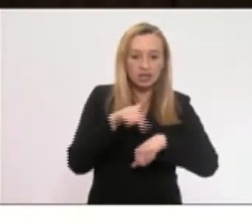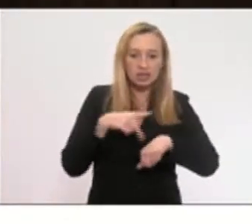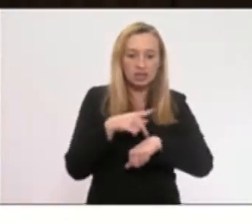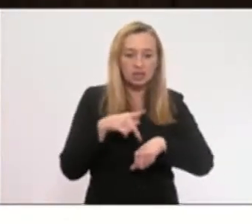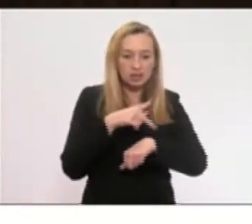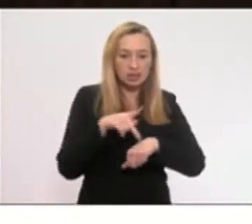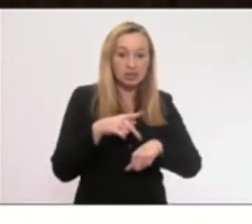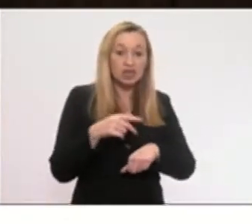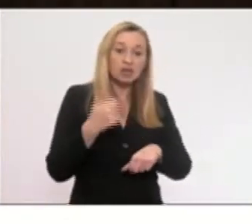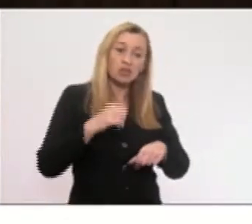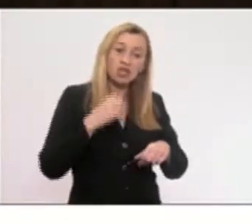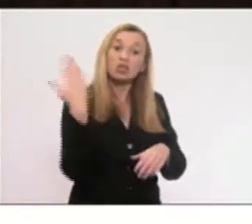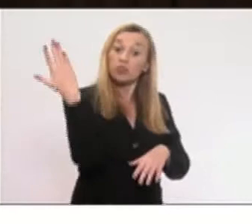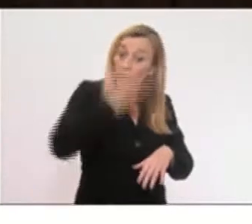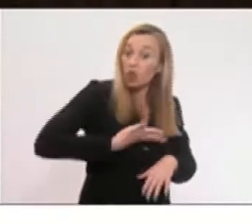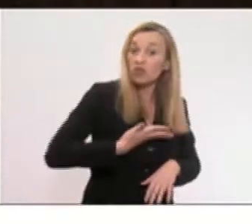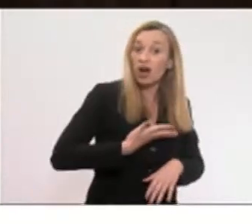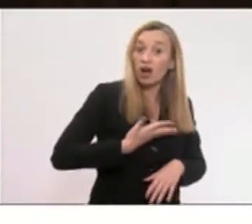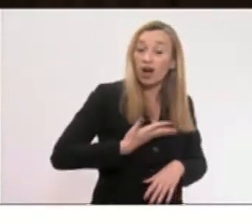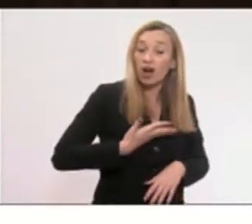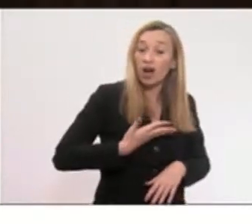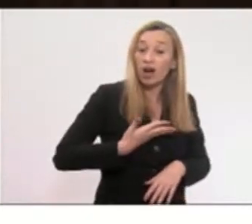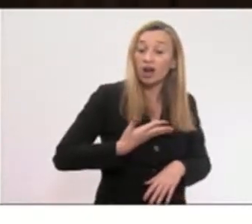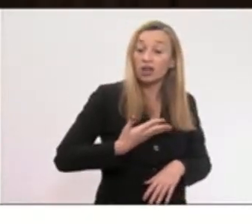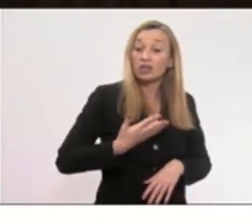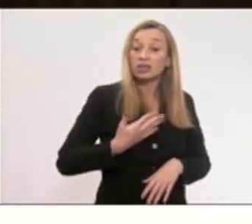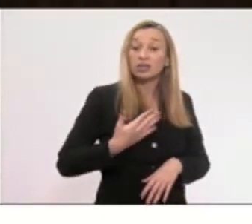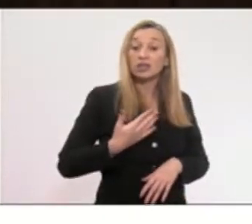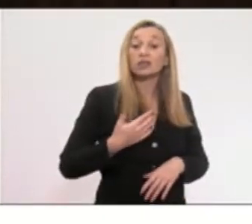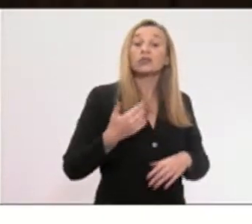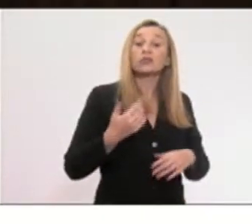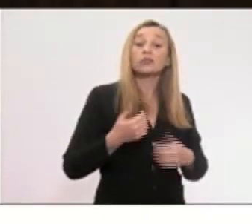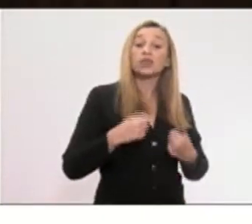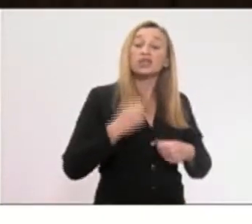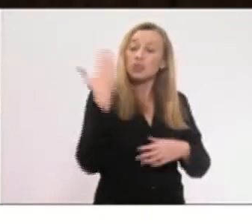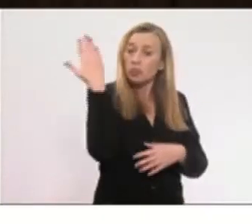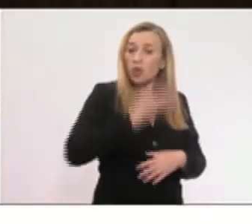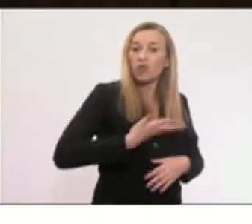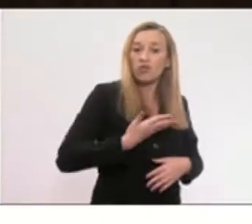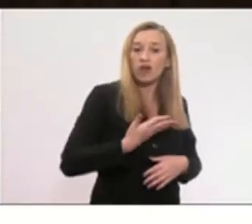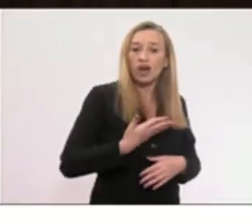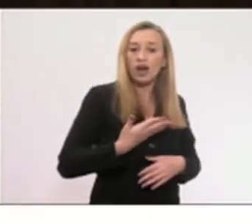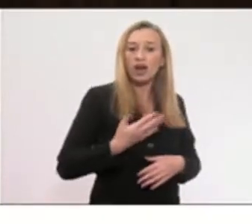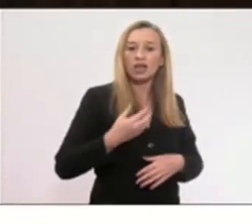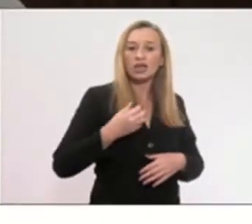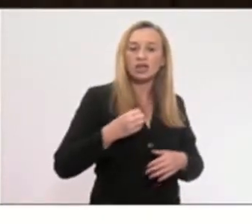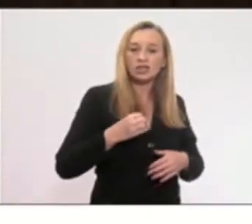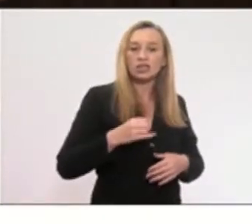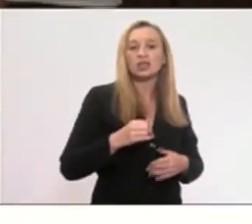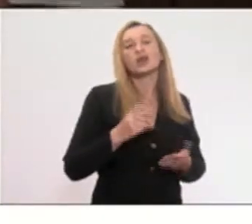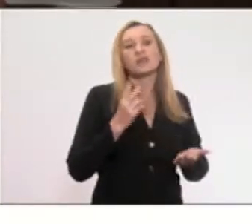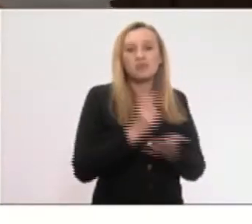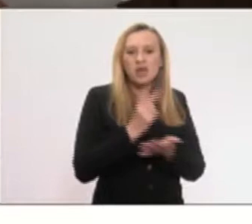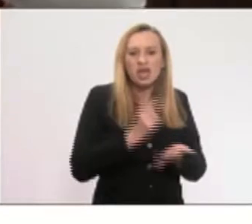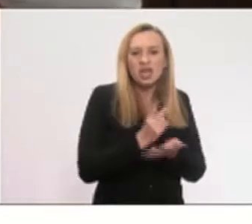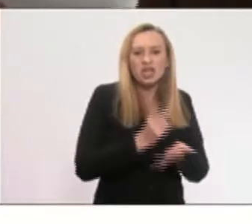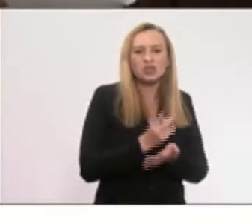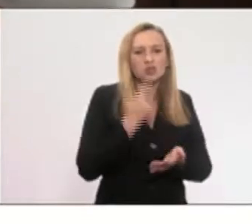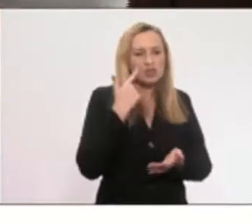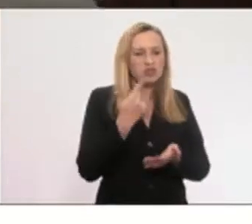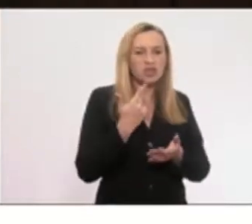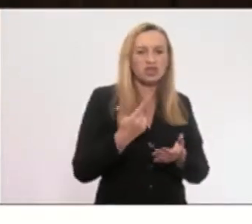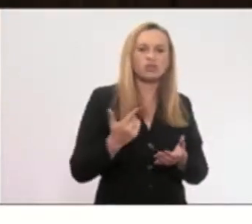comprovar. A constatação está aí, mas é preciso que se demonstre, apesar de termos um